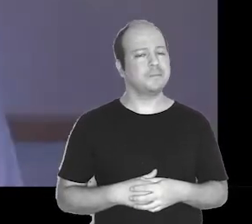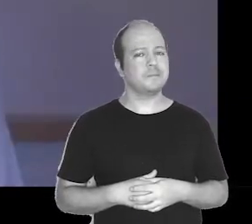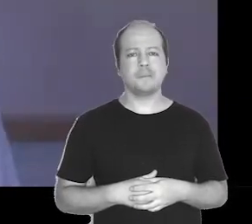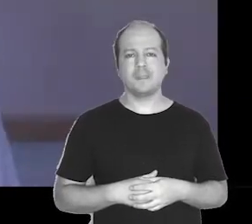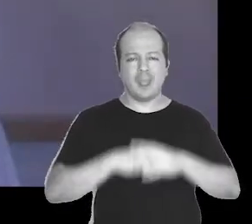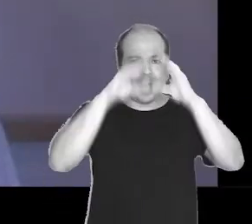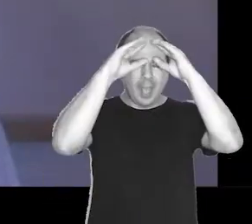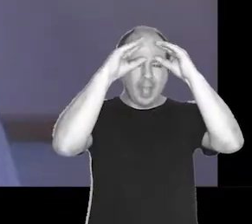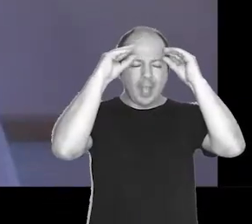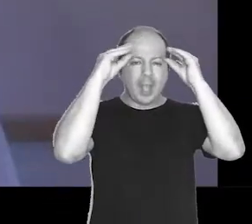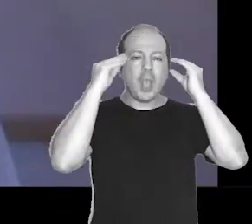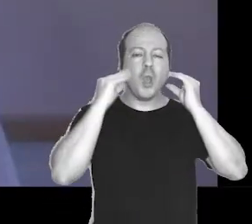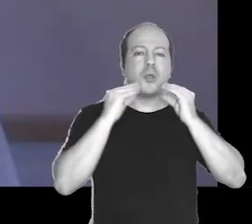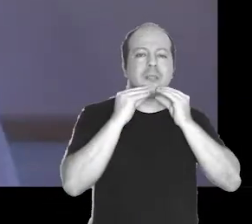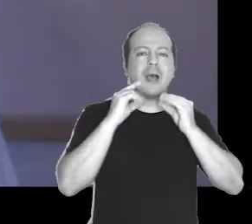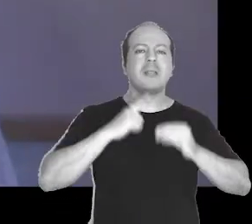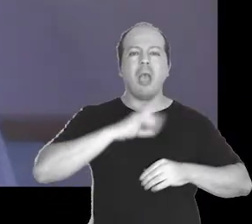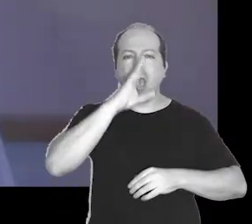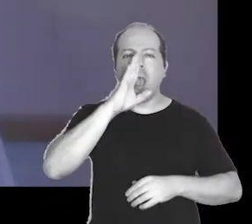Leonardo, você